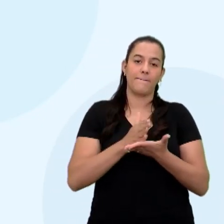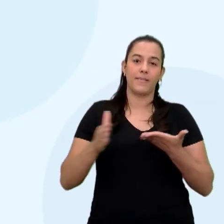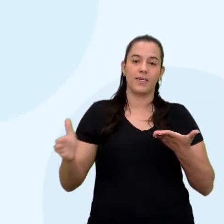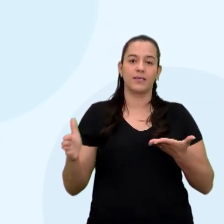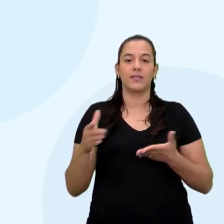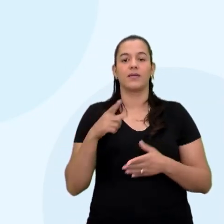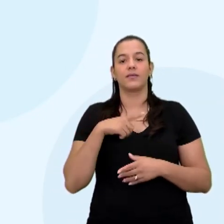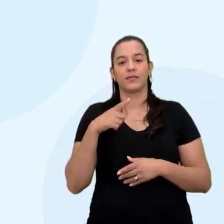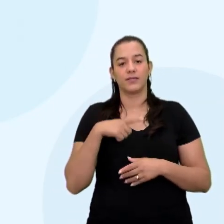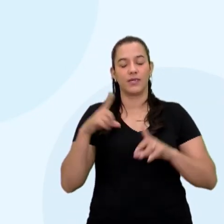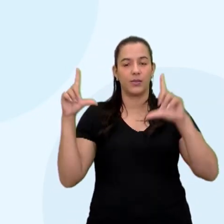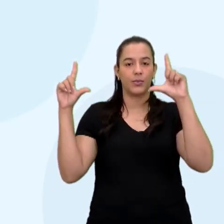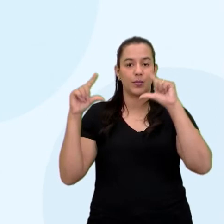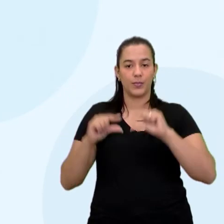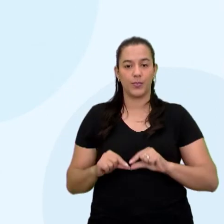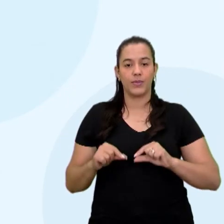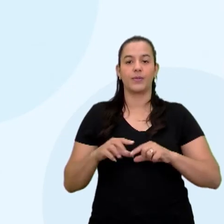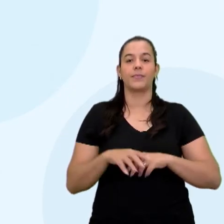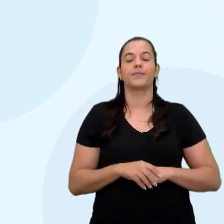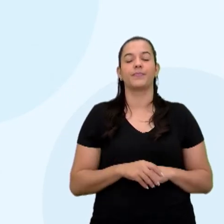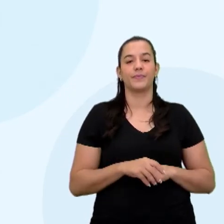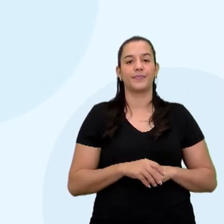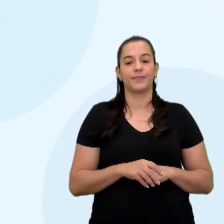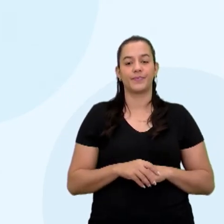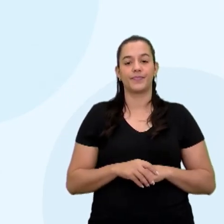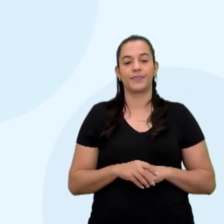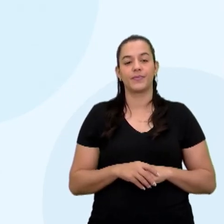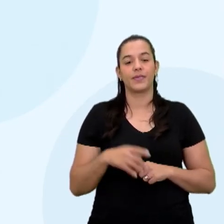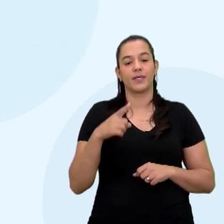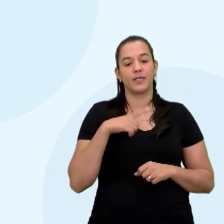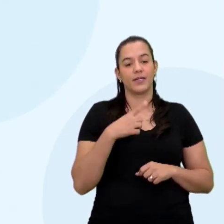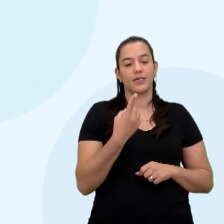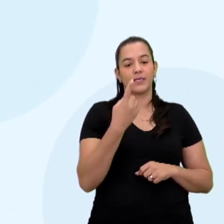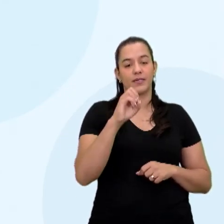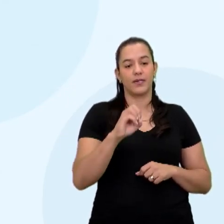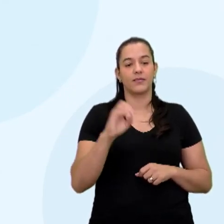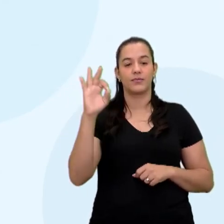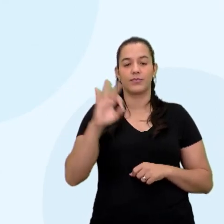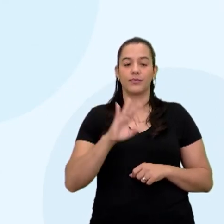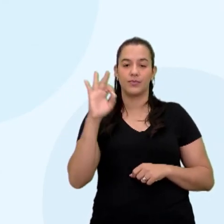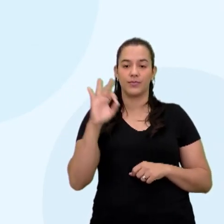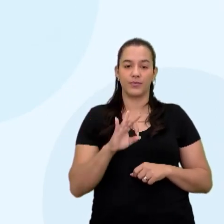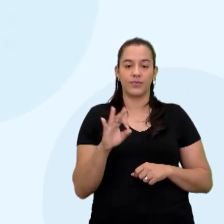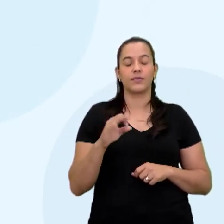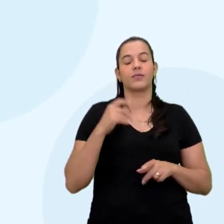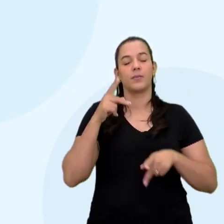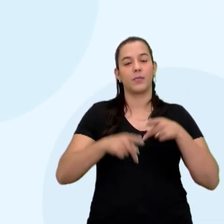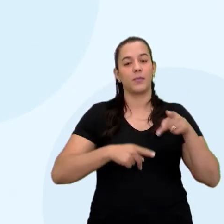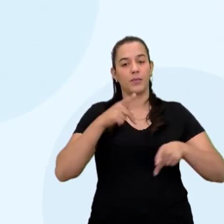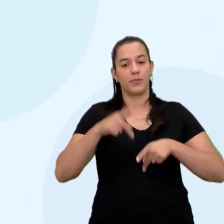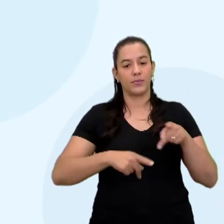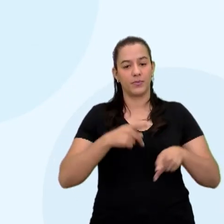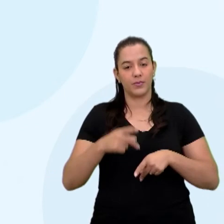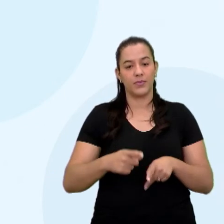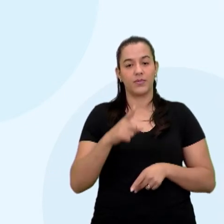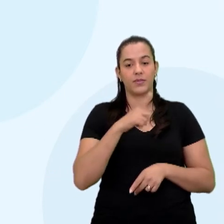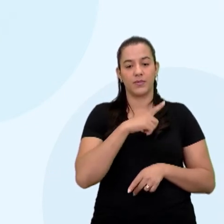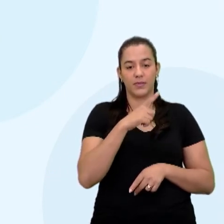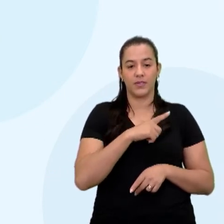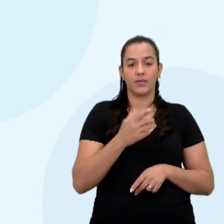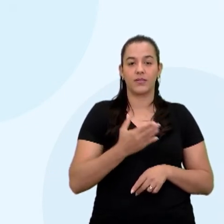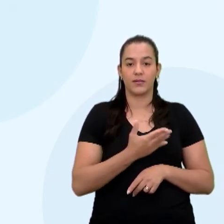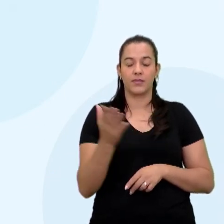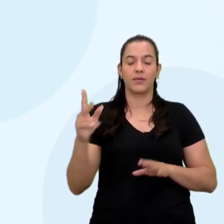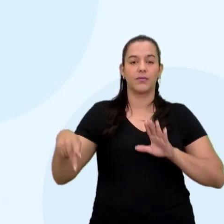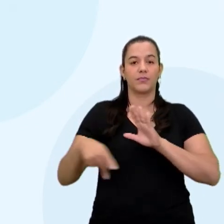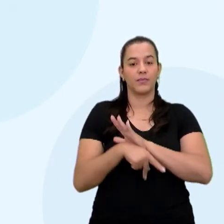menores rendimentos. E aí nós temos lá 10% da população concentra quase metade da renda do